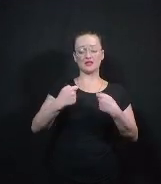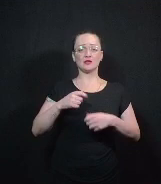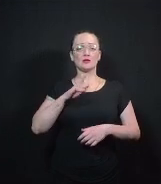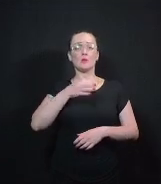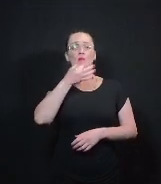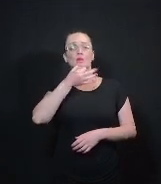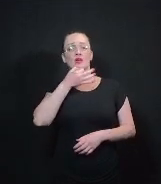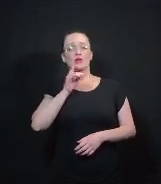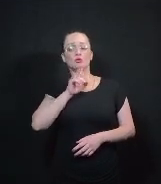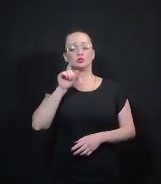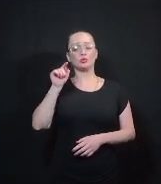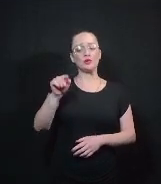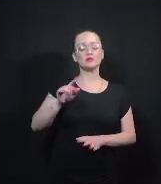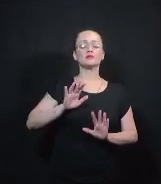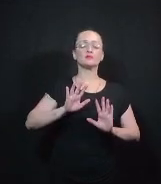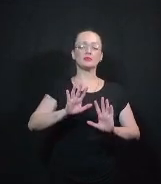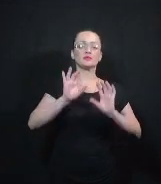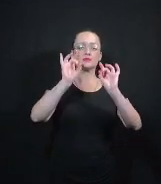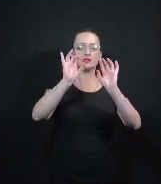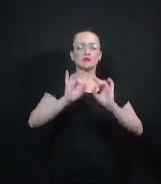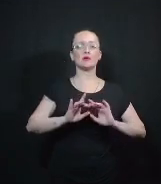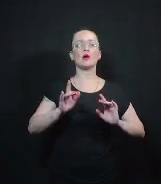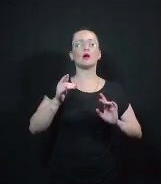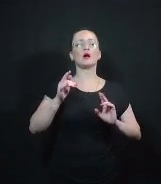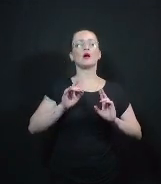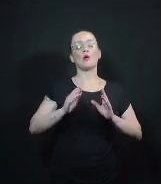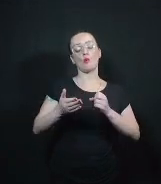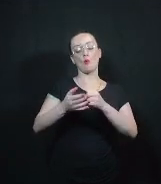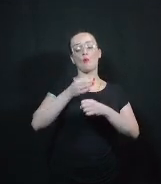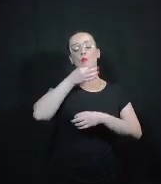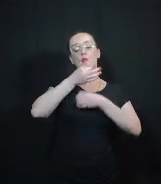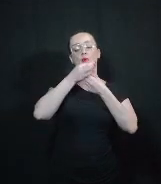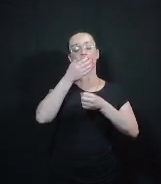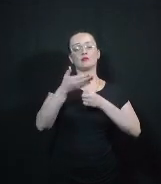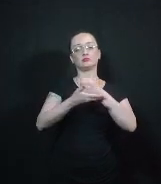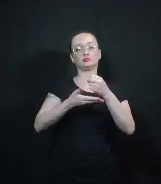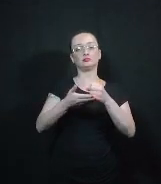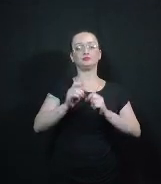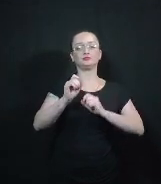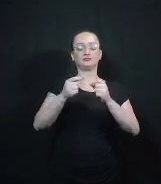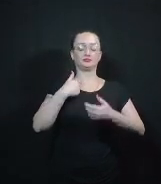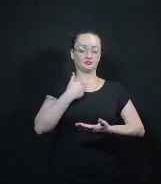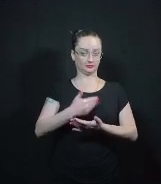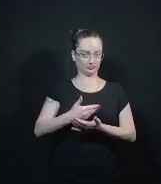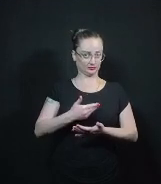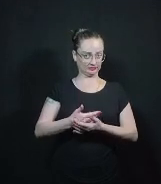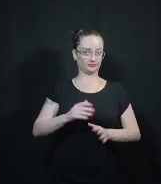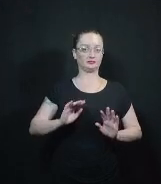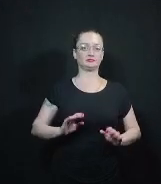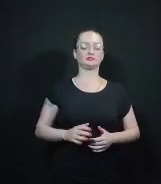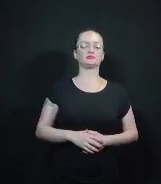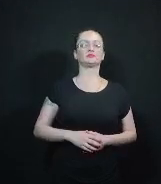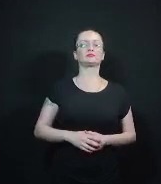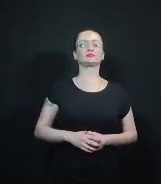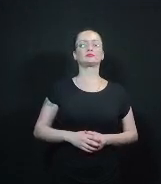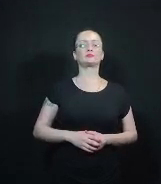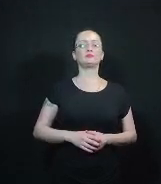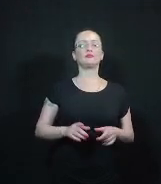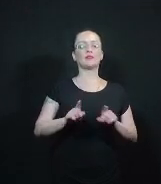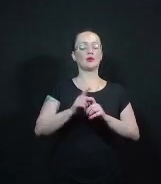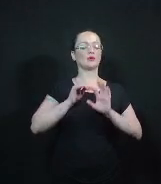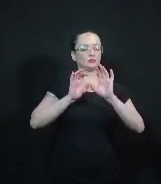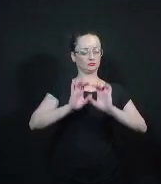opinião em relação a isso, especialmente uma opinião baseada no que eu estudei e escrevi,